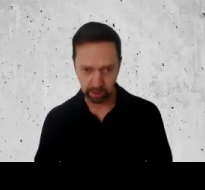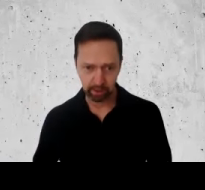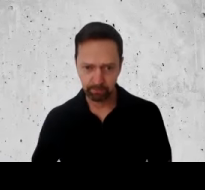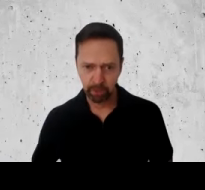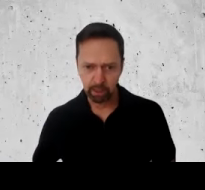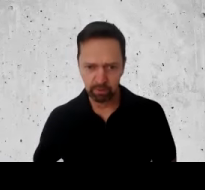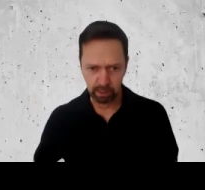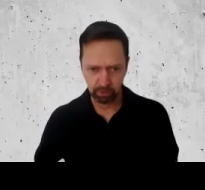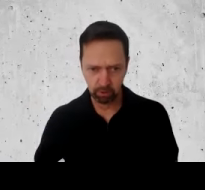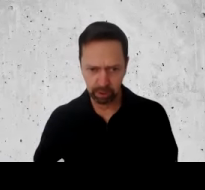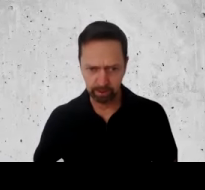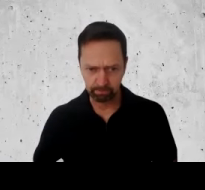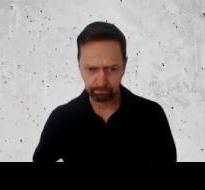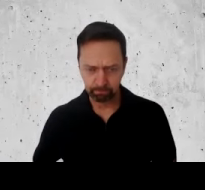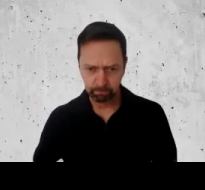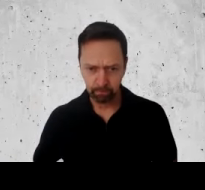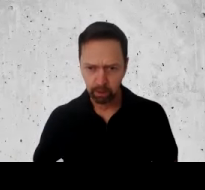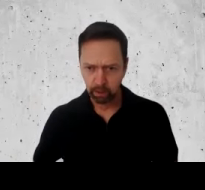dos colegas. Então, vamos lá, vamos...